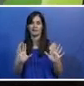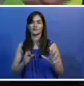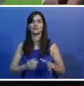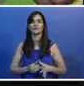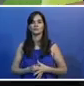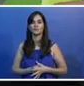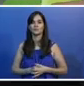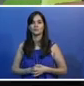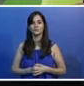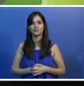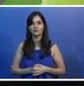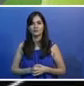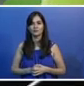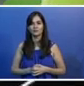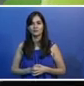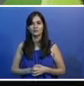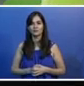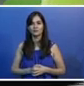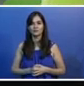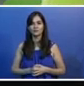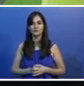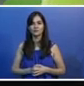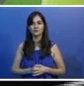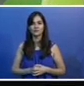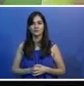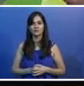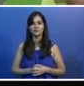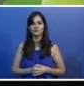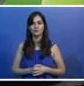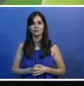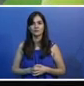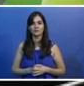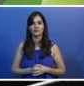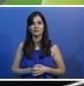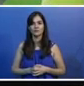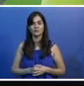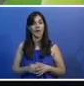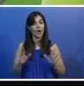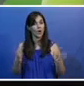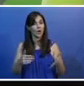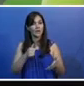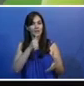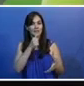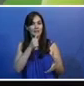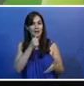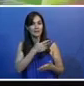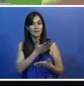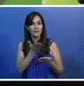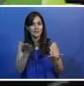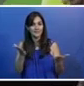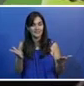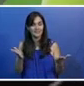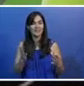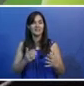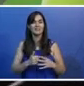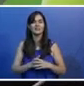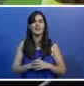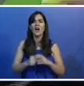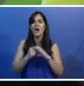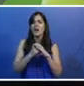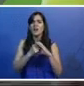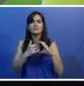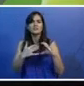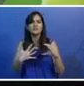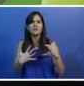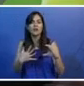a outros termos independentes, ok? Aqui uns exemplos para a gente classificar quais são, quais